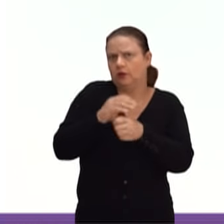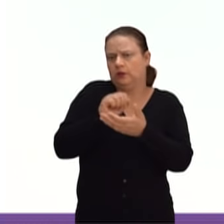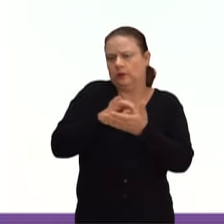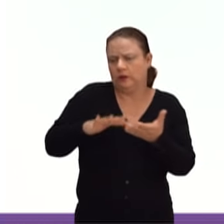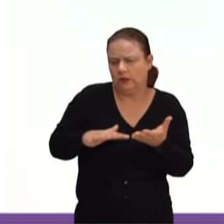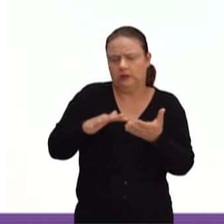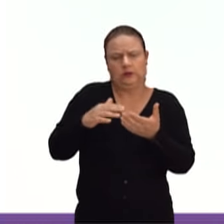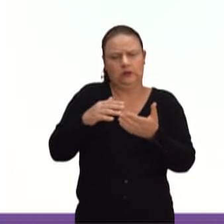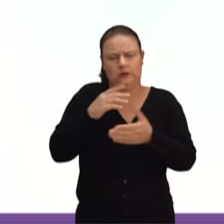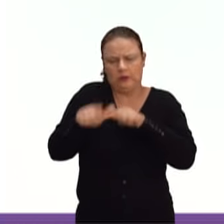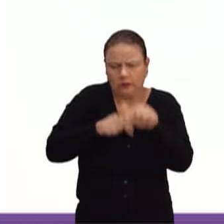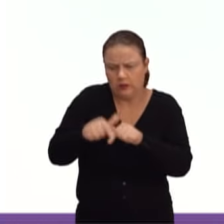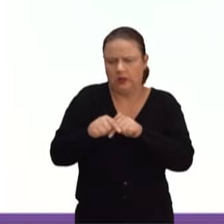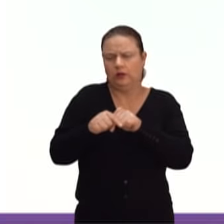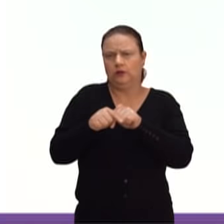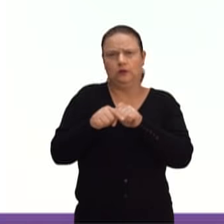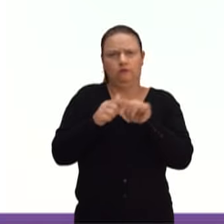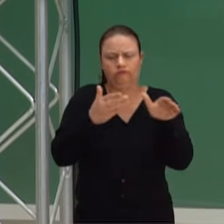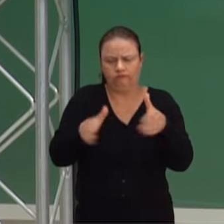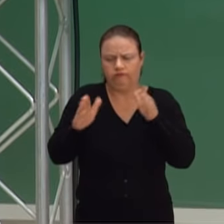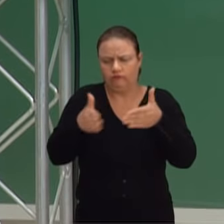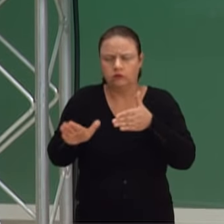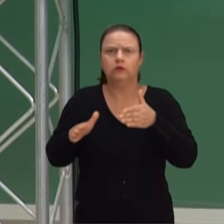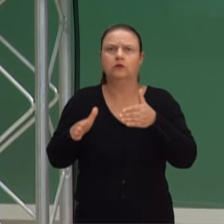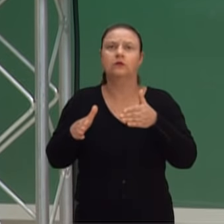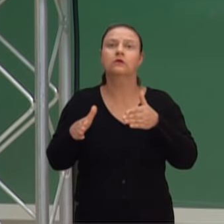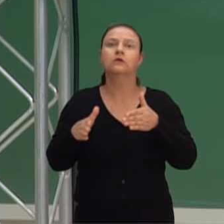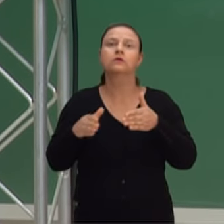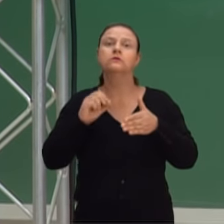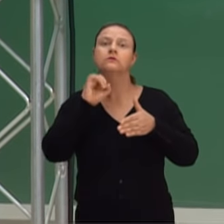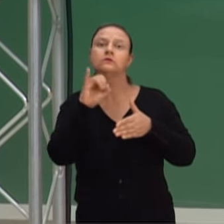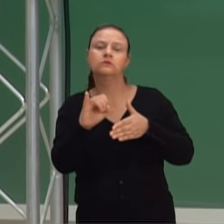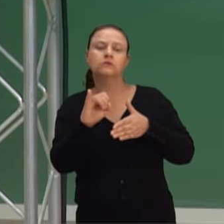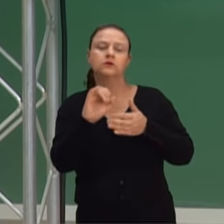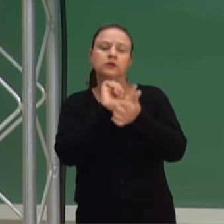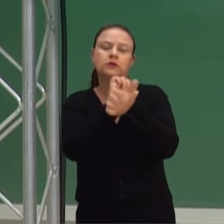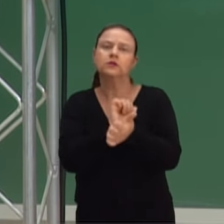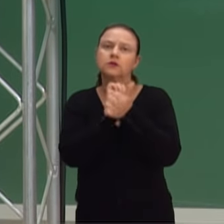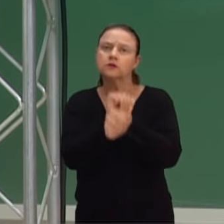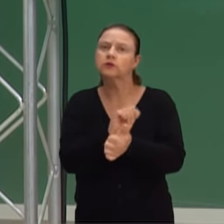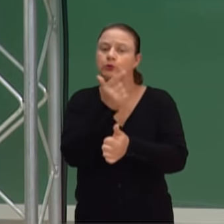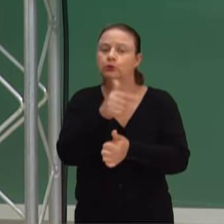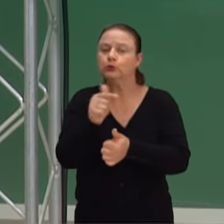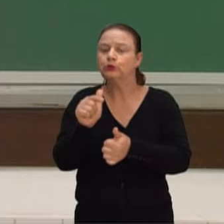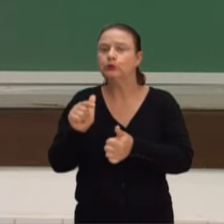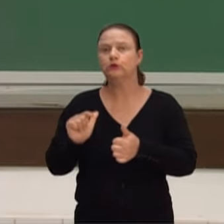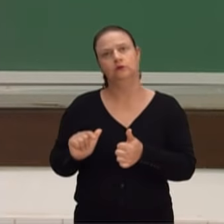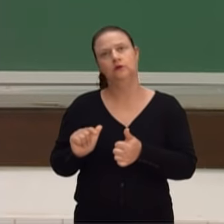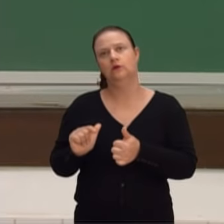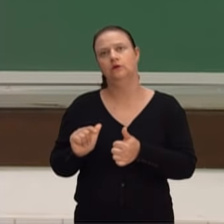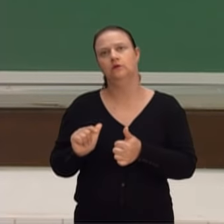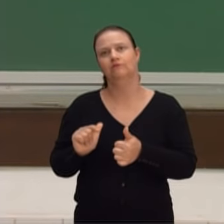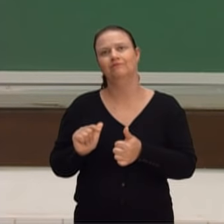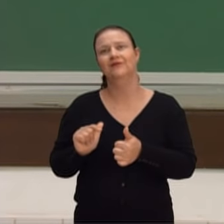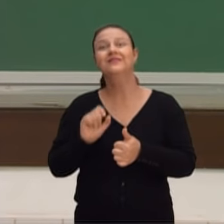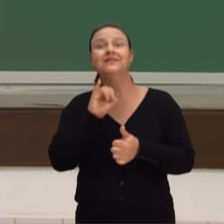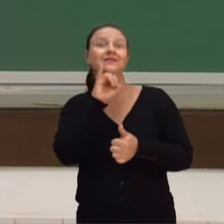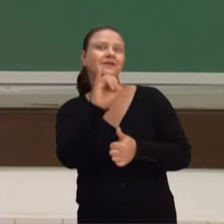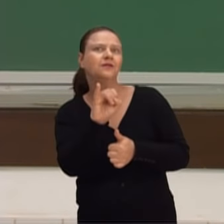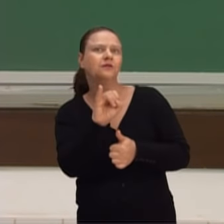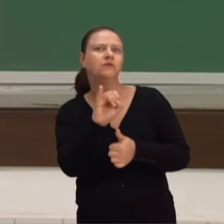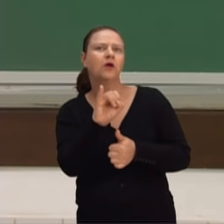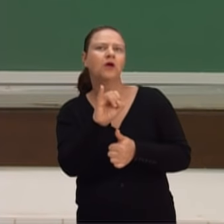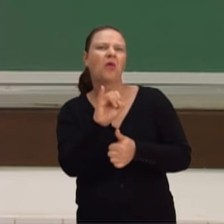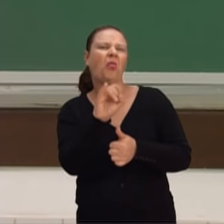base. Ou seja, sem esses escravos, esse período colonial no Brasil teria uma produção muito mais baixa. Então, são